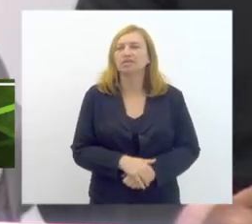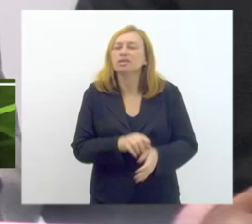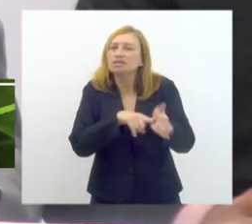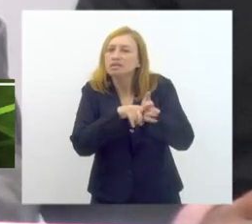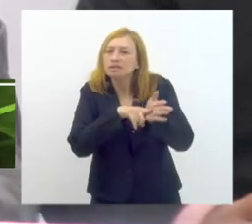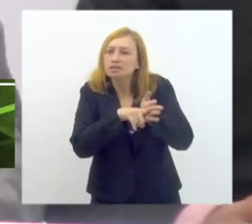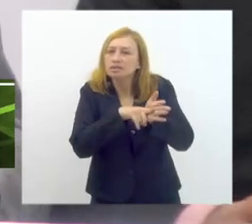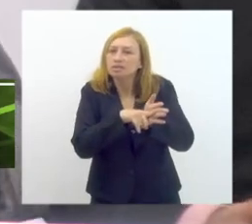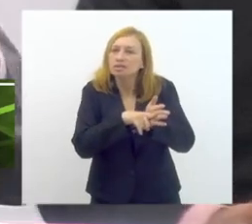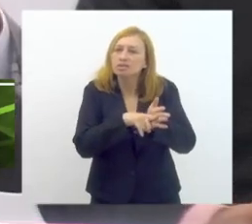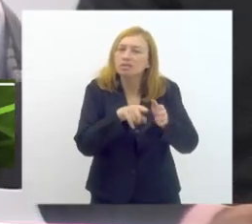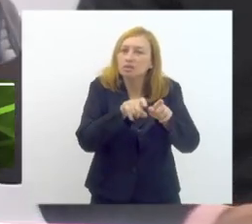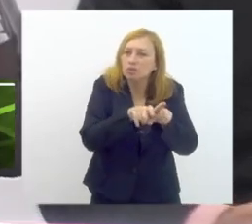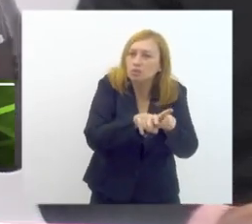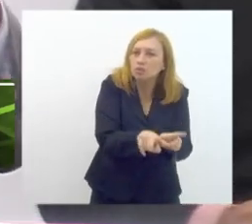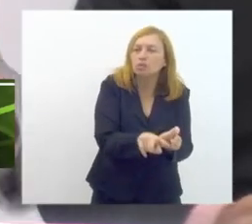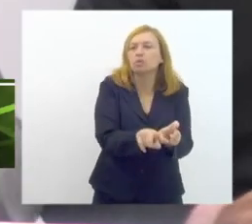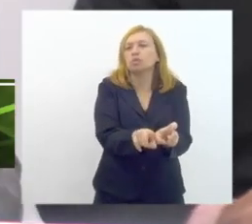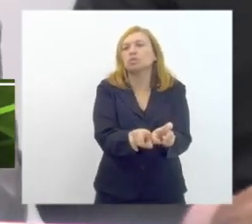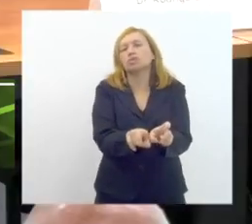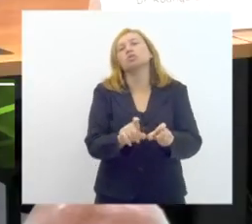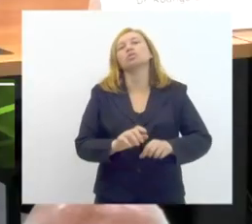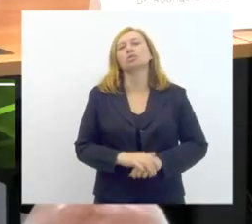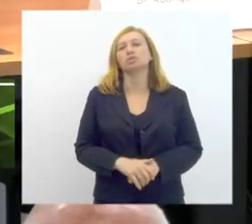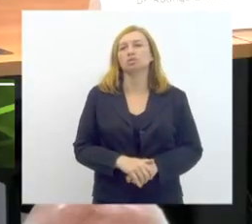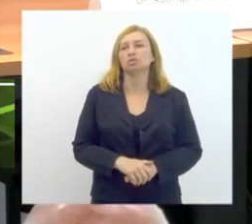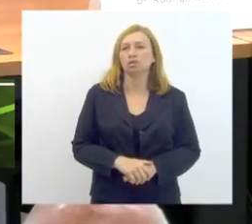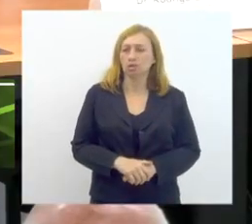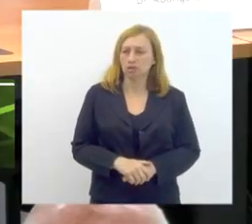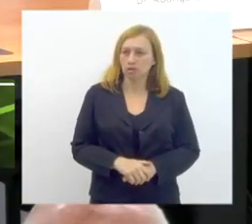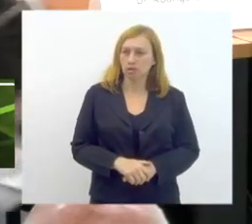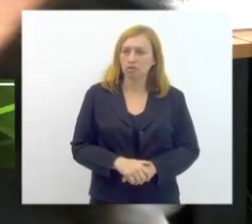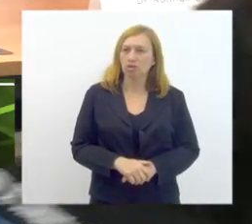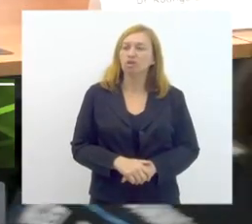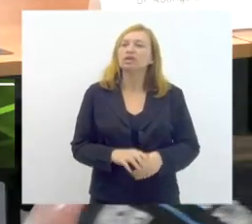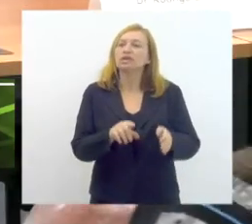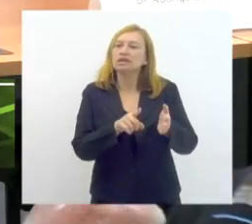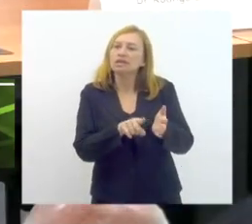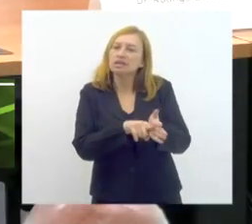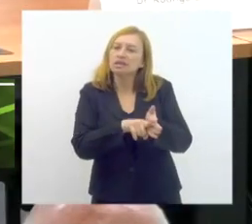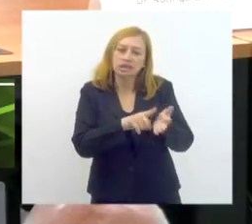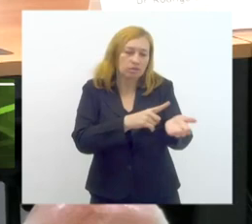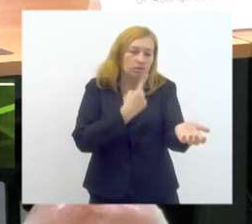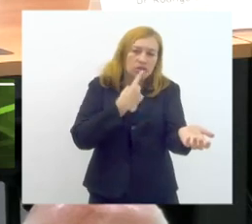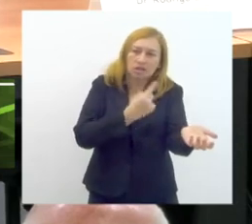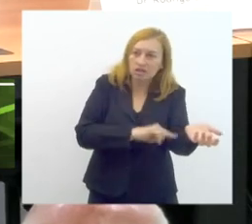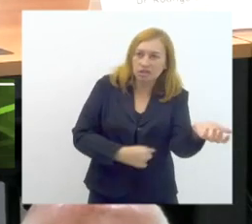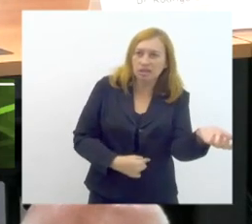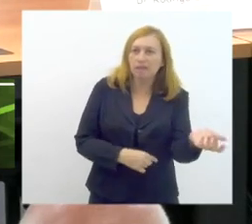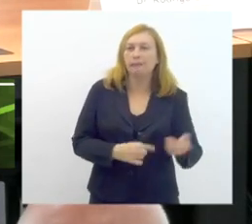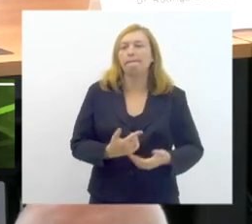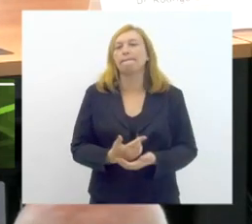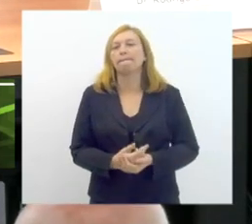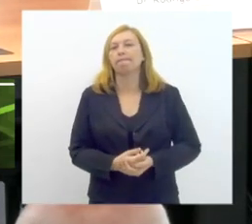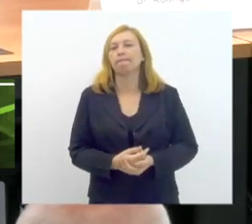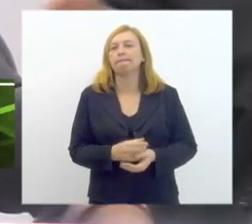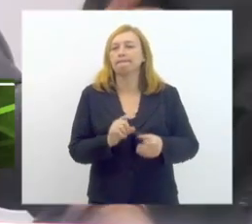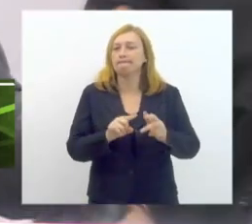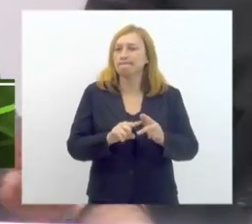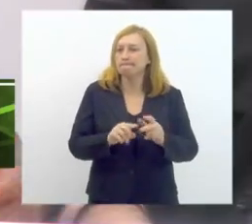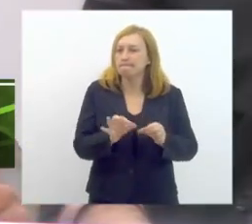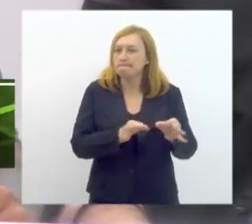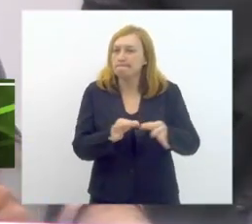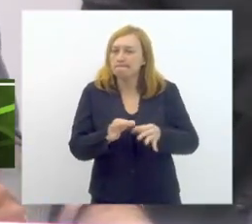exames preventivos, exames ginecológicos, levou exames de sangue, uma manutenção dos programas que todos